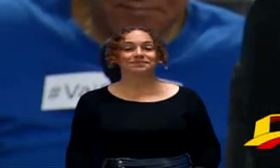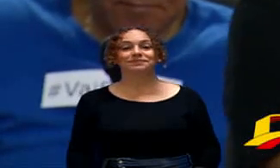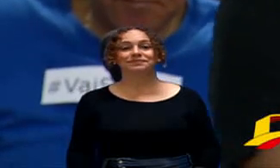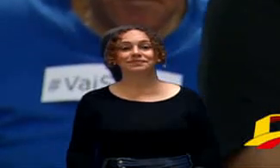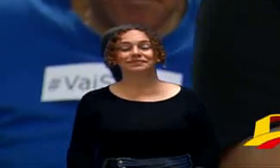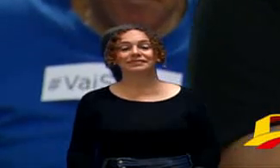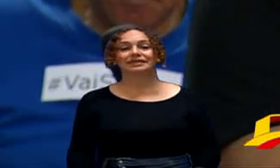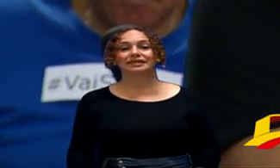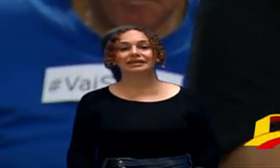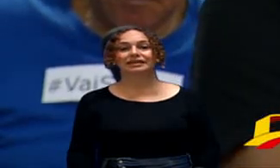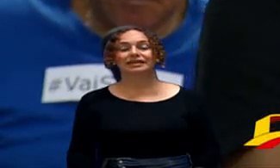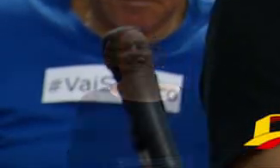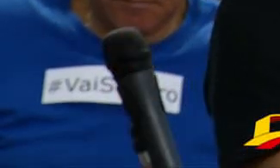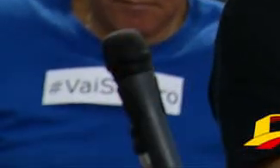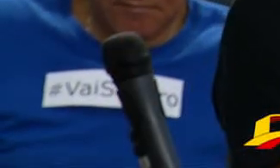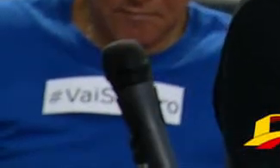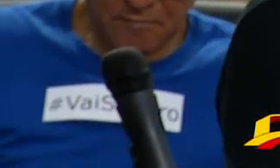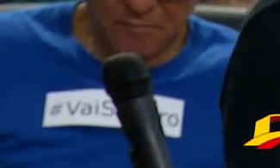Em pleno